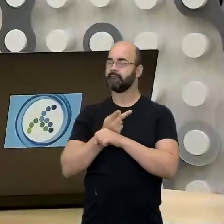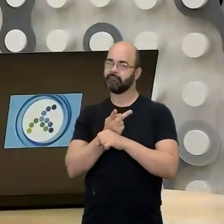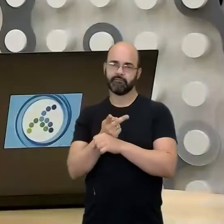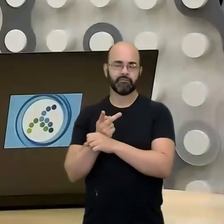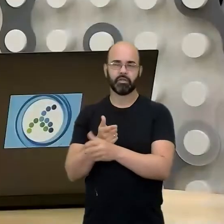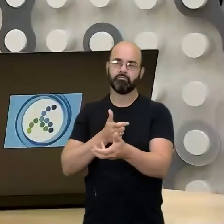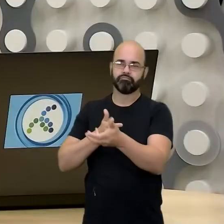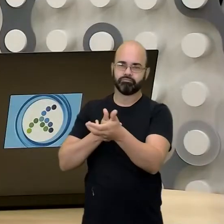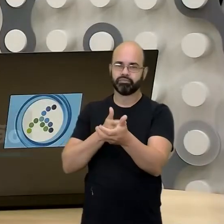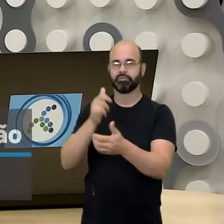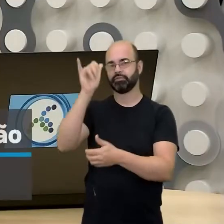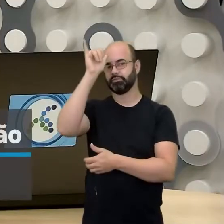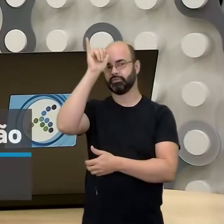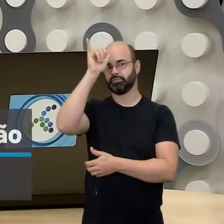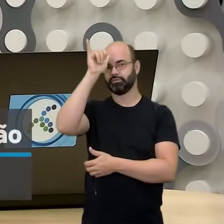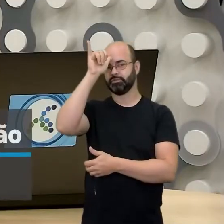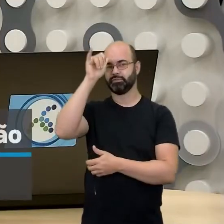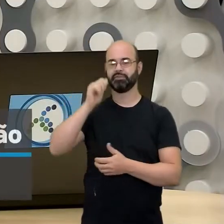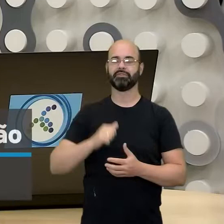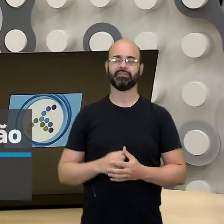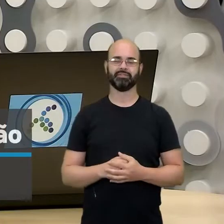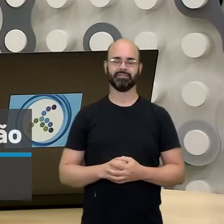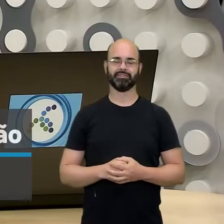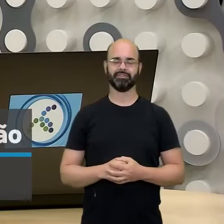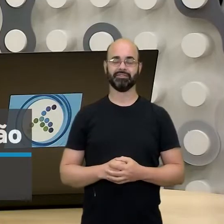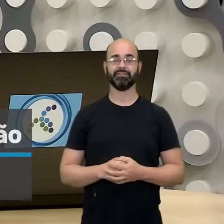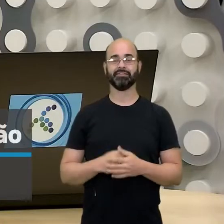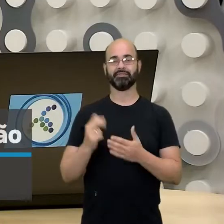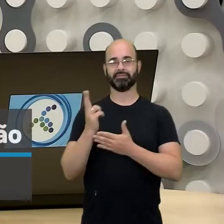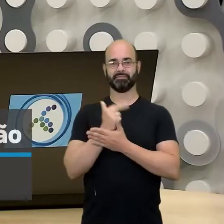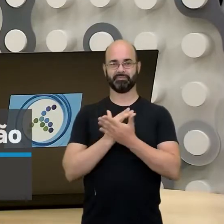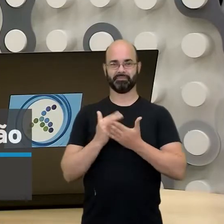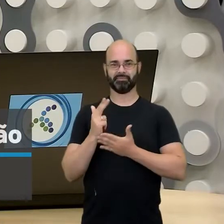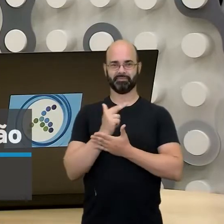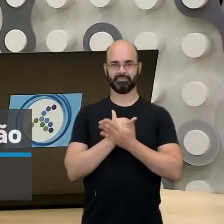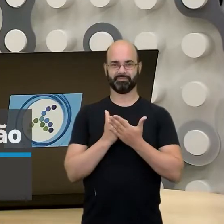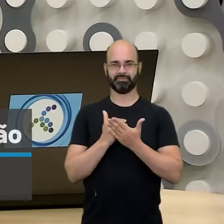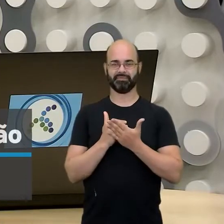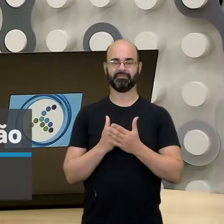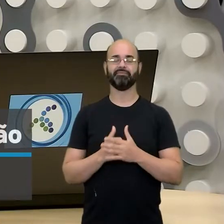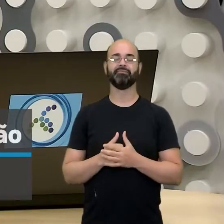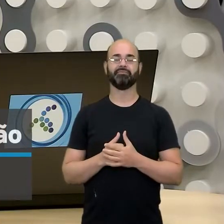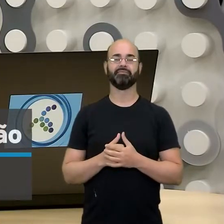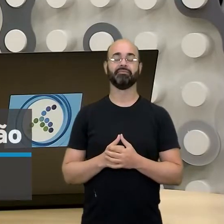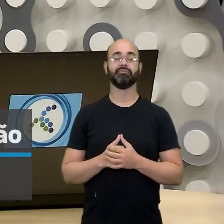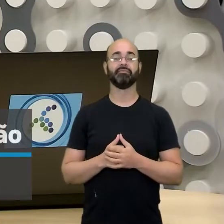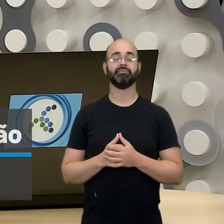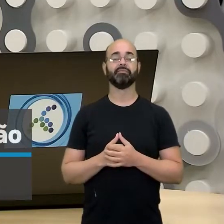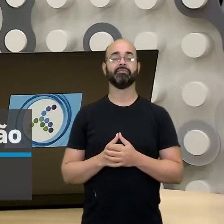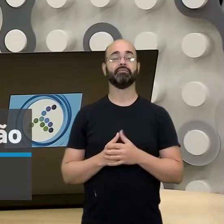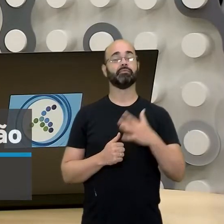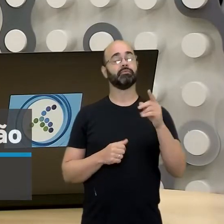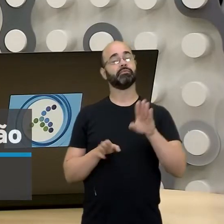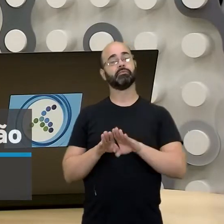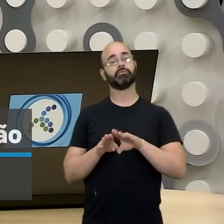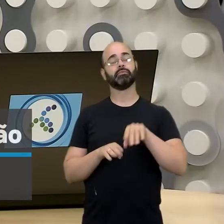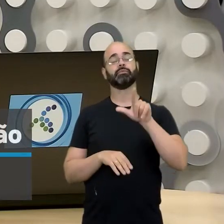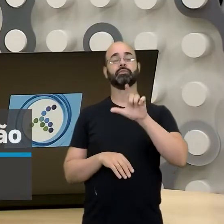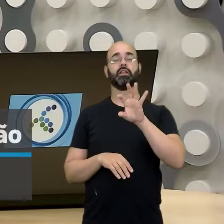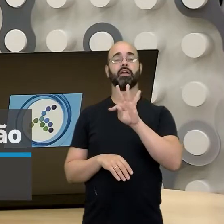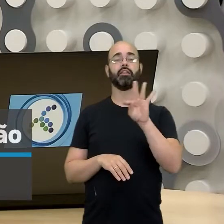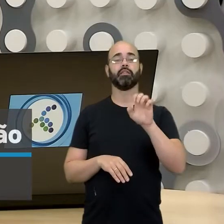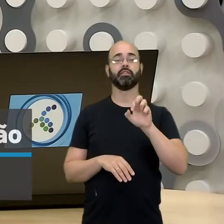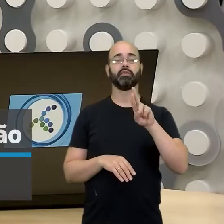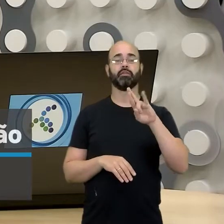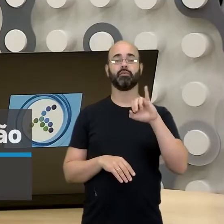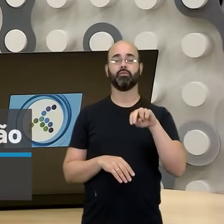Então, você pode fazer esse tipo de ilustração também, né? Você pode também usar as técnicas de lettering para você